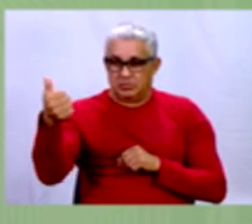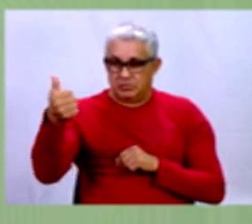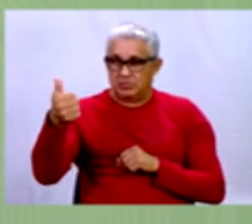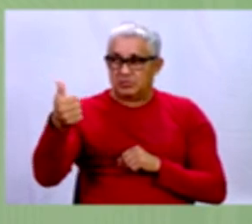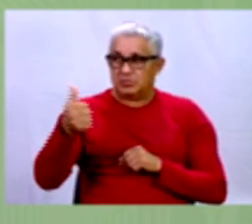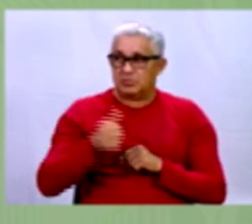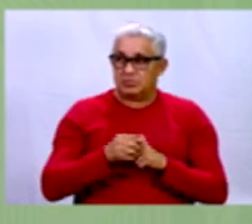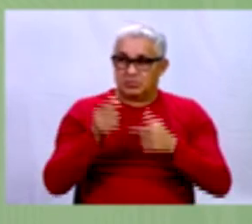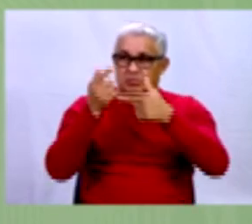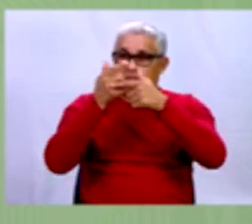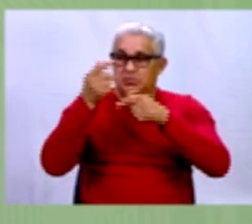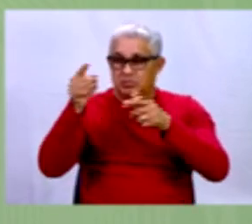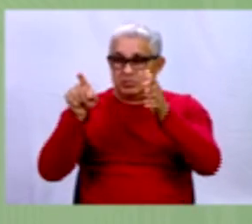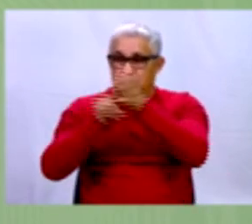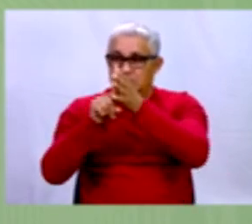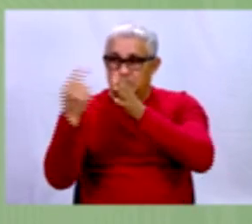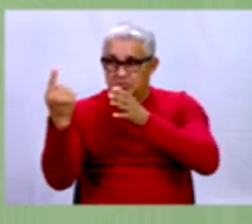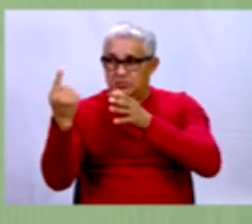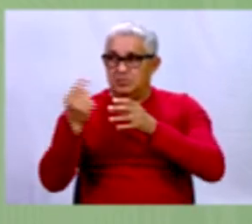1,4641, menos 1,